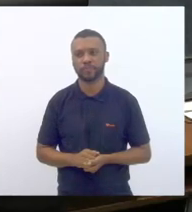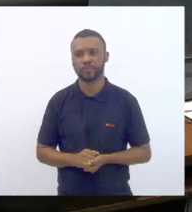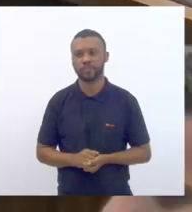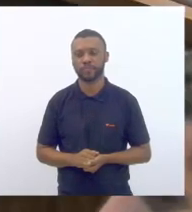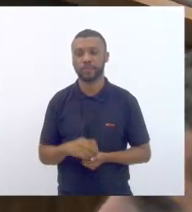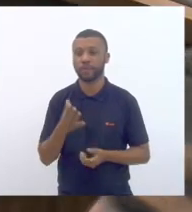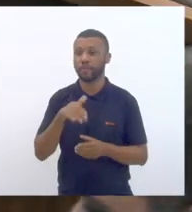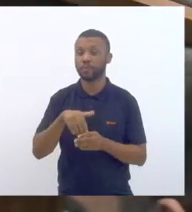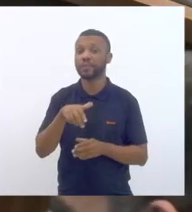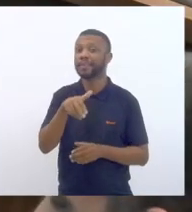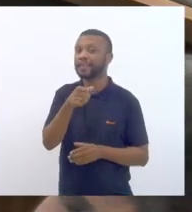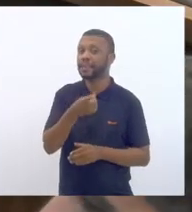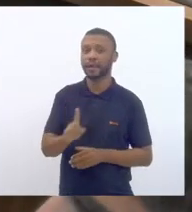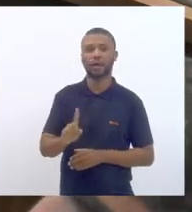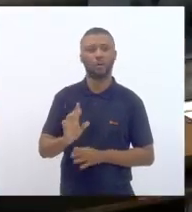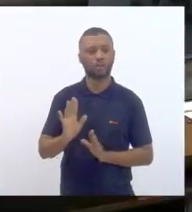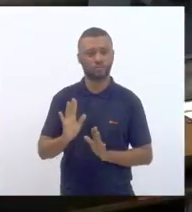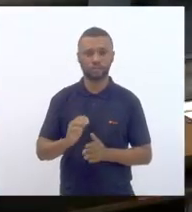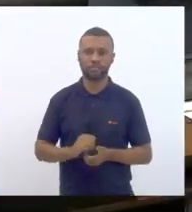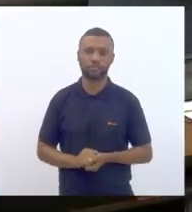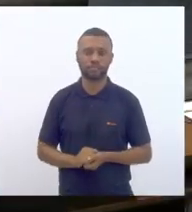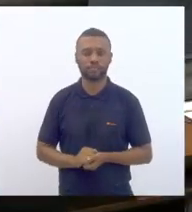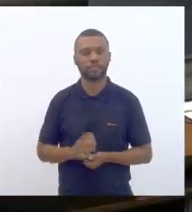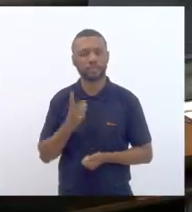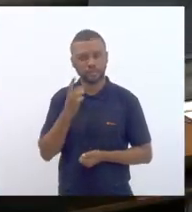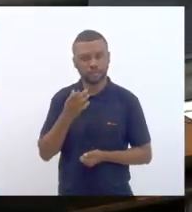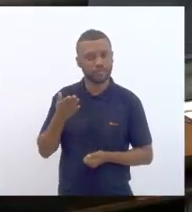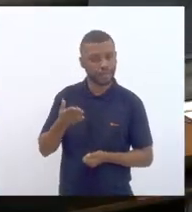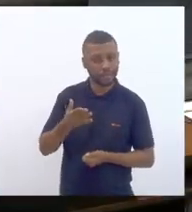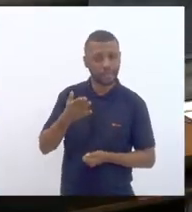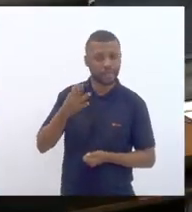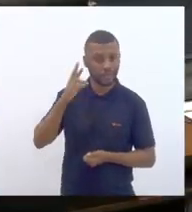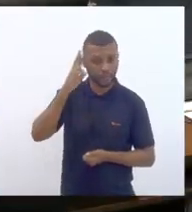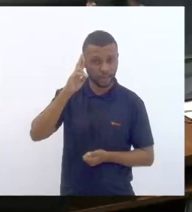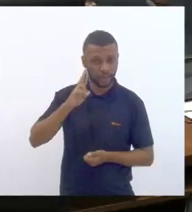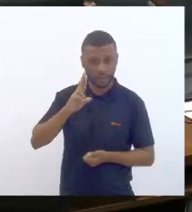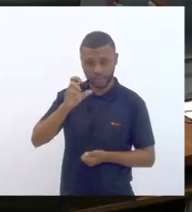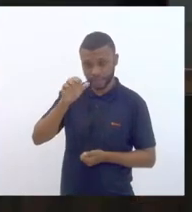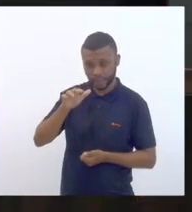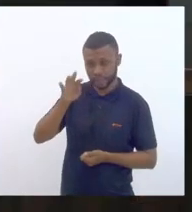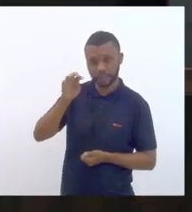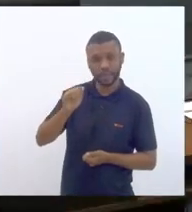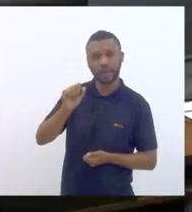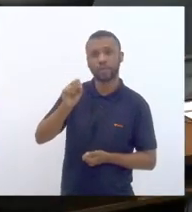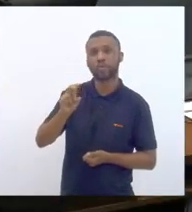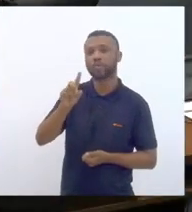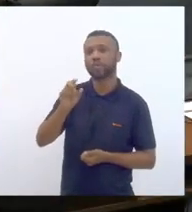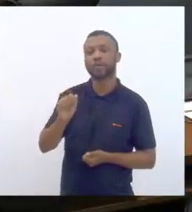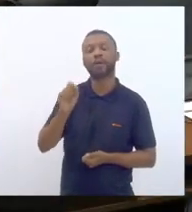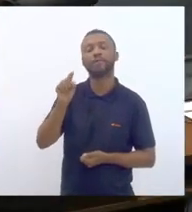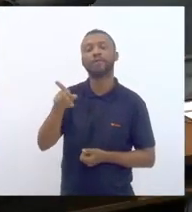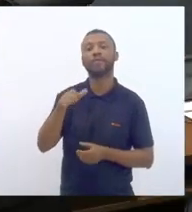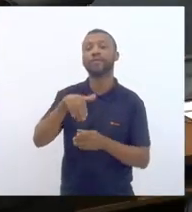Voto não, senhor presidente. Deputada Renata Souza, vota não, 6. Deputado Renato Zaca.